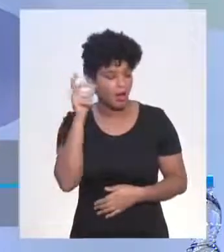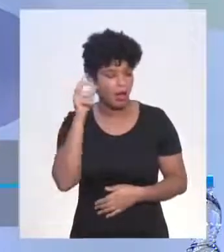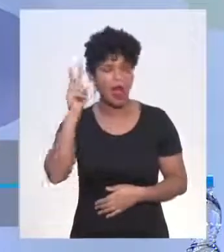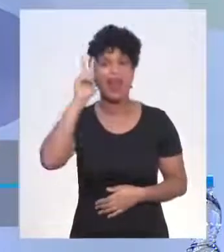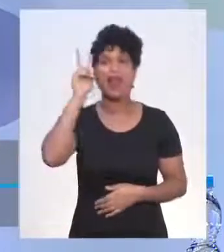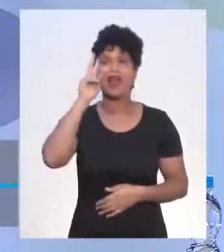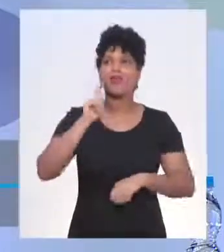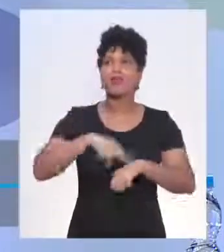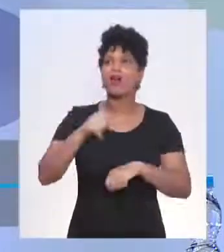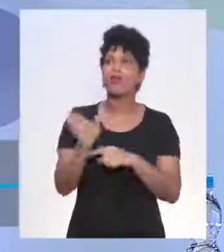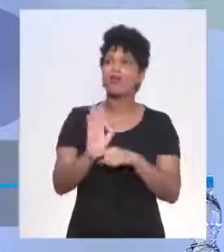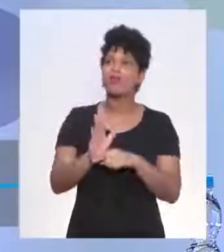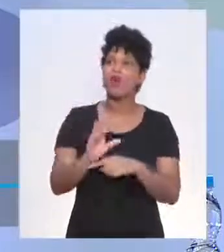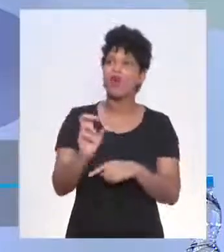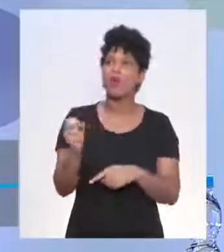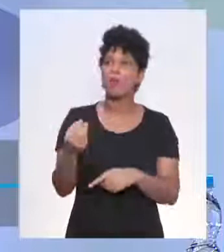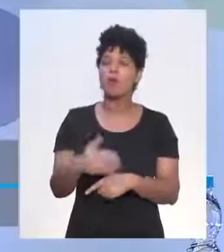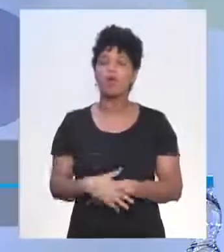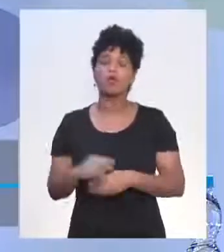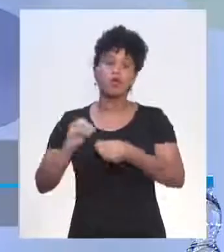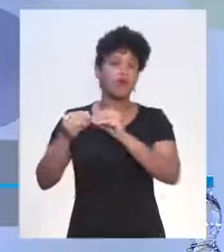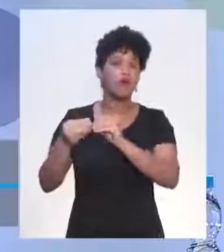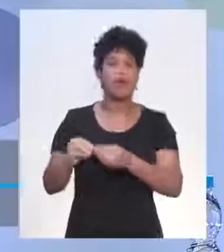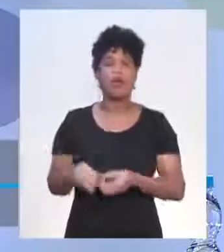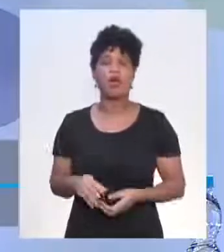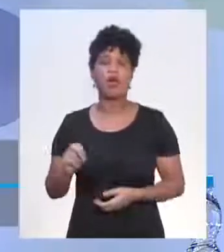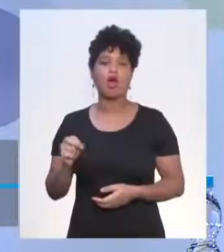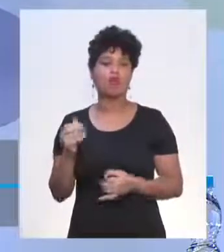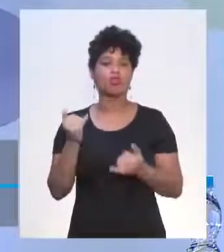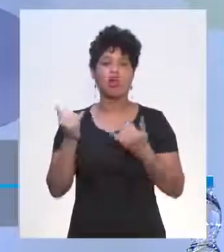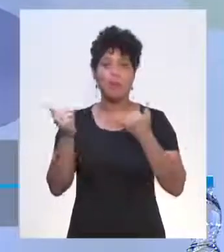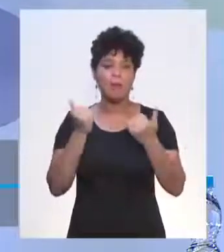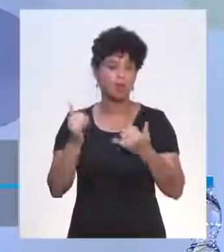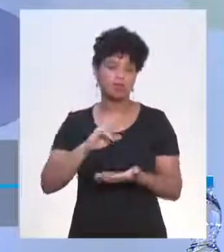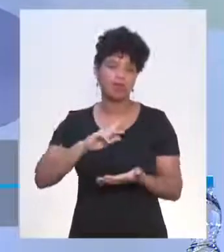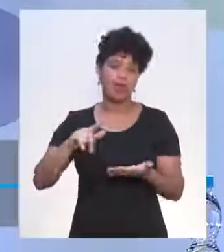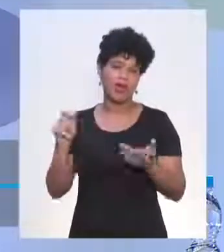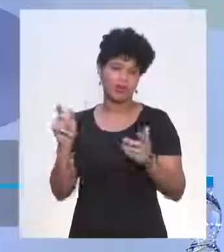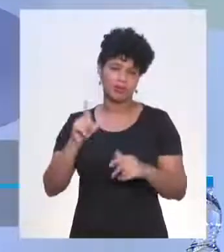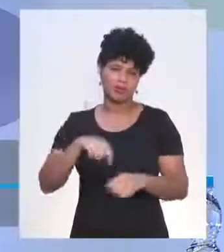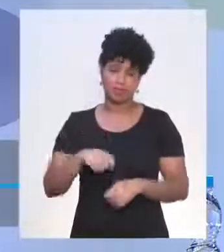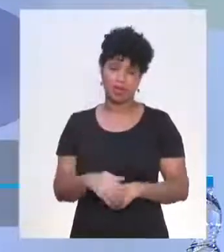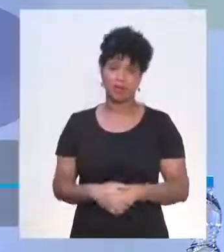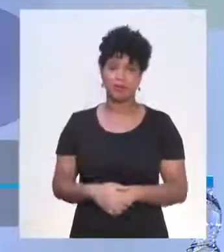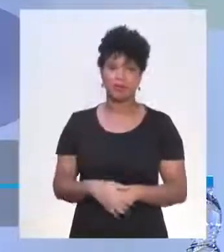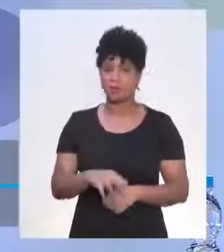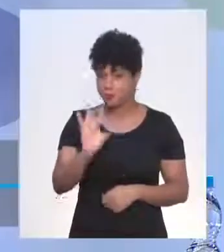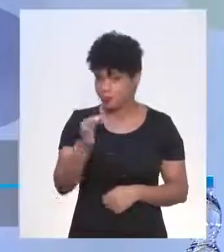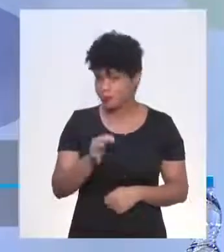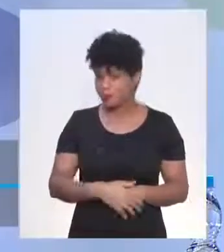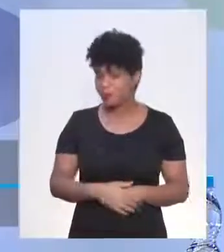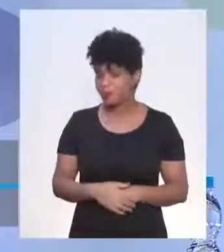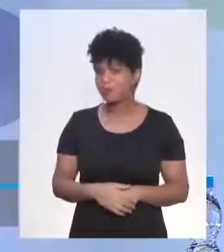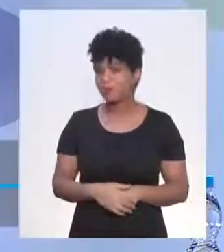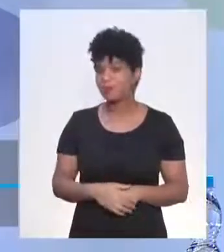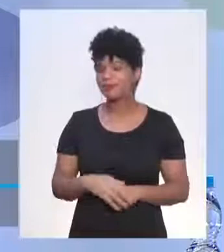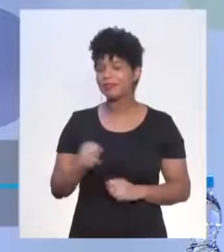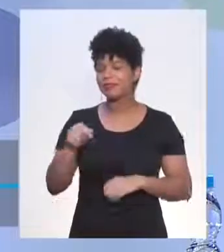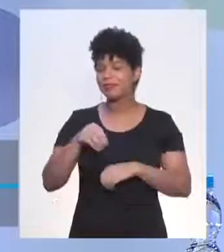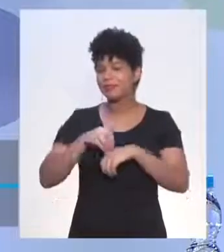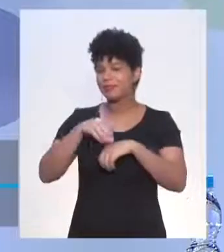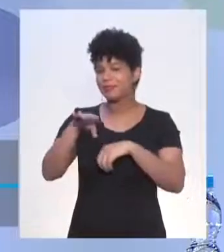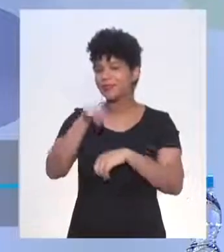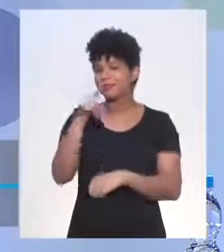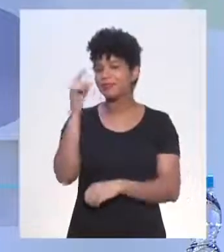novela ou da propaganda e fim Tá certo turma um fica a